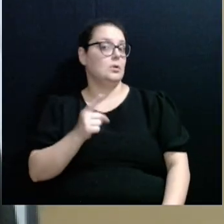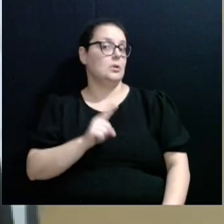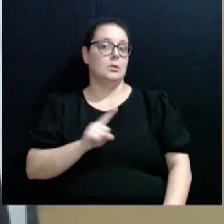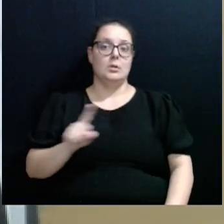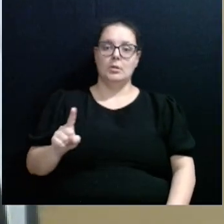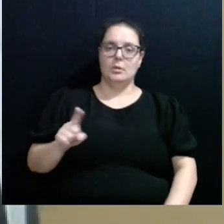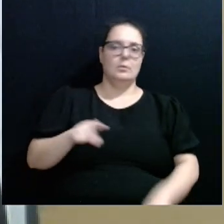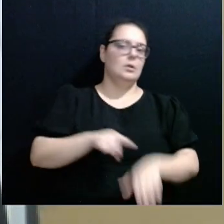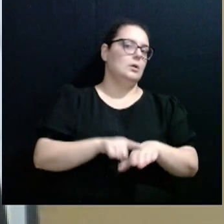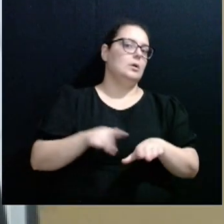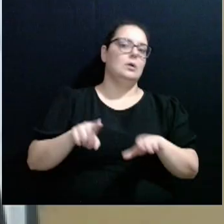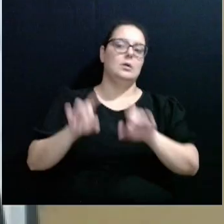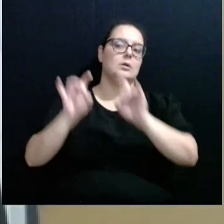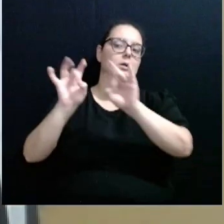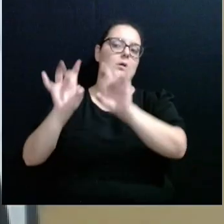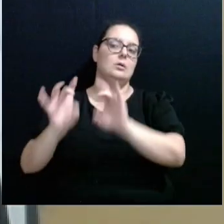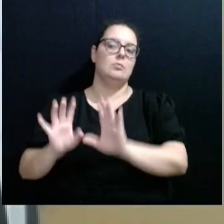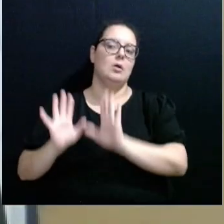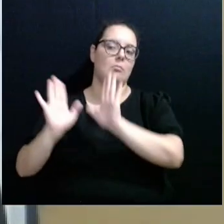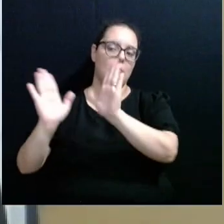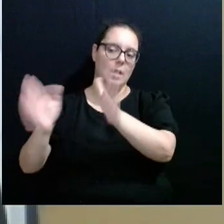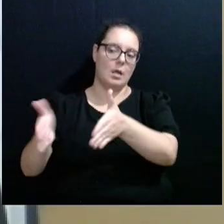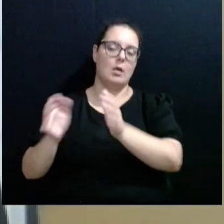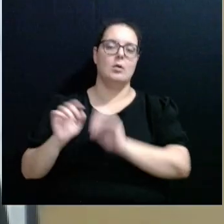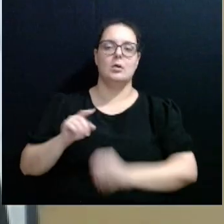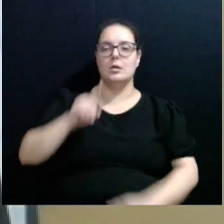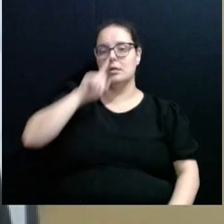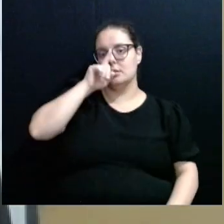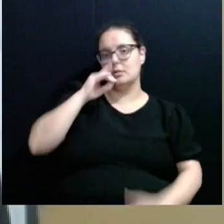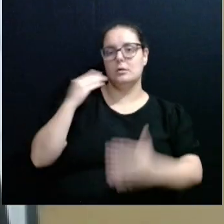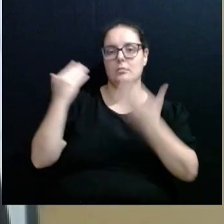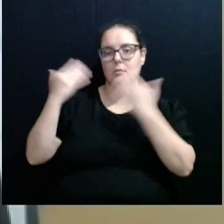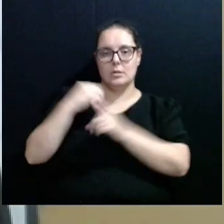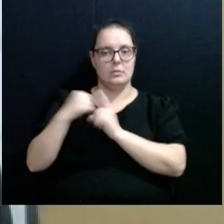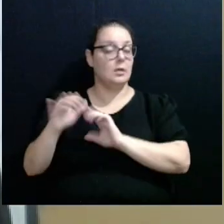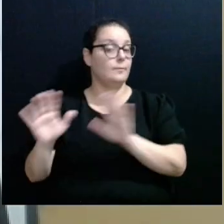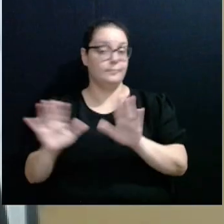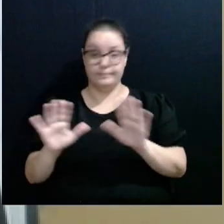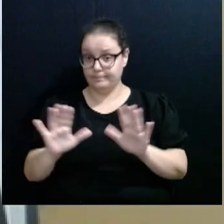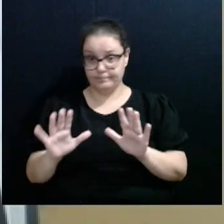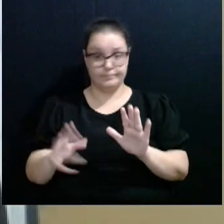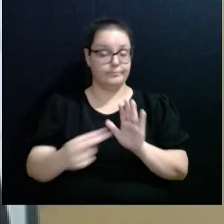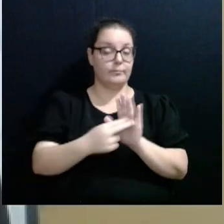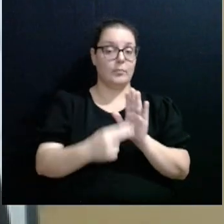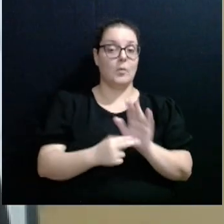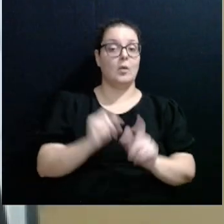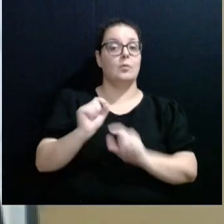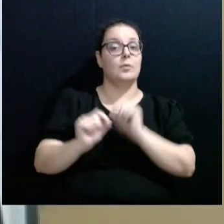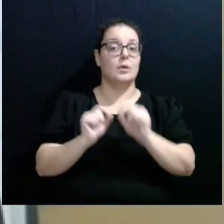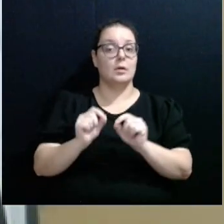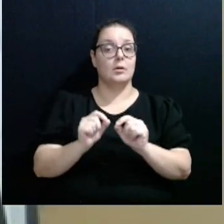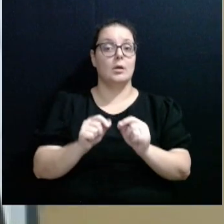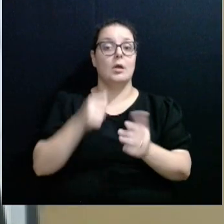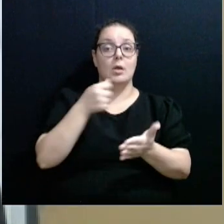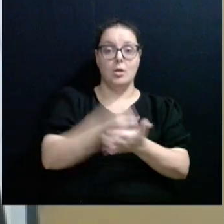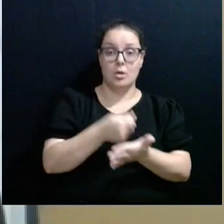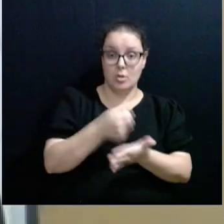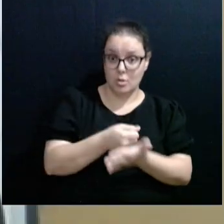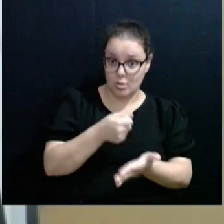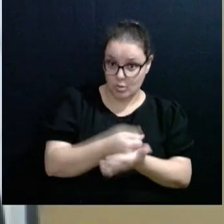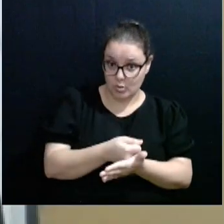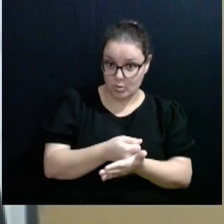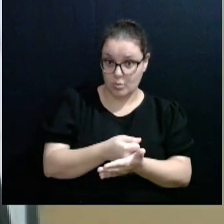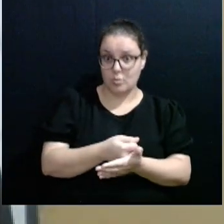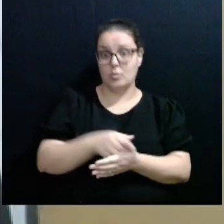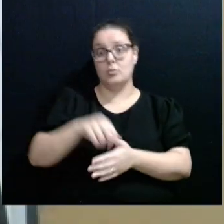com relação a esses riscos psicossociais. A norma estabelece a obrigação de o empregador criar